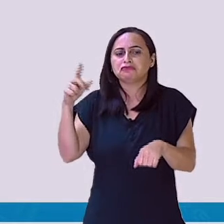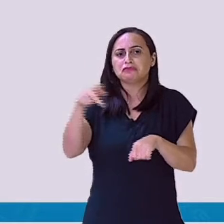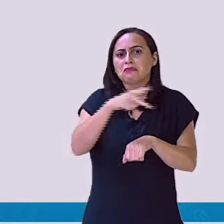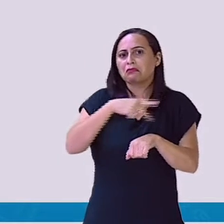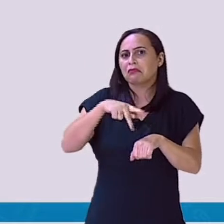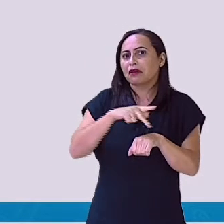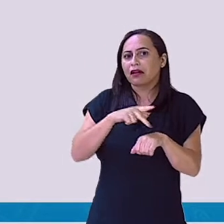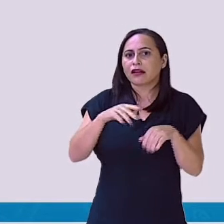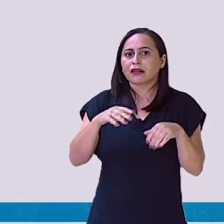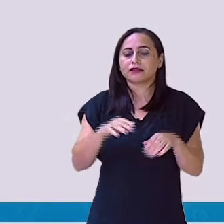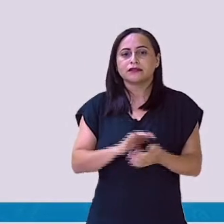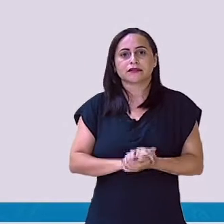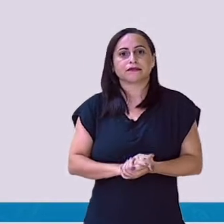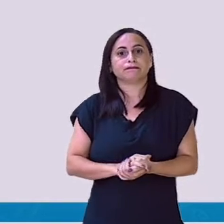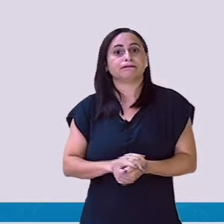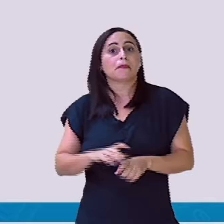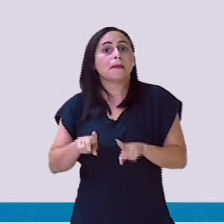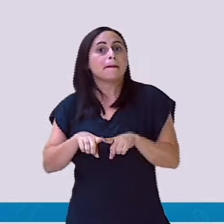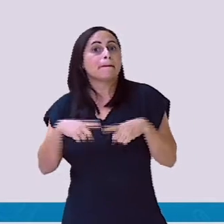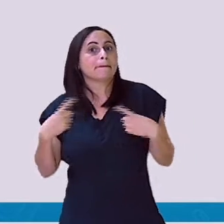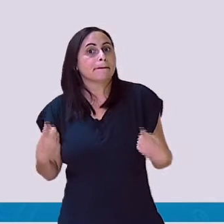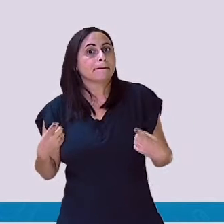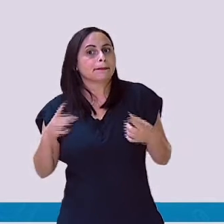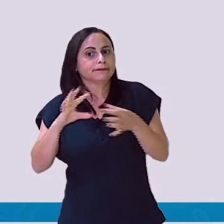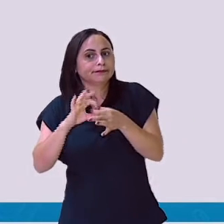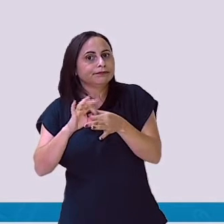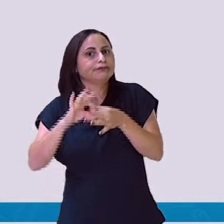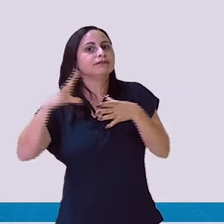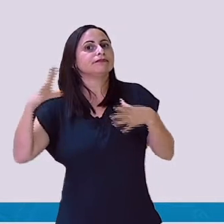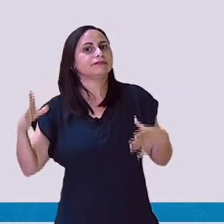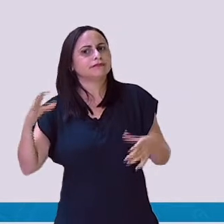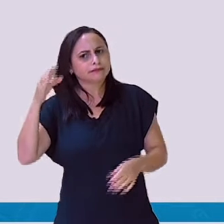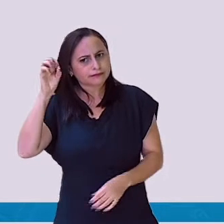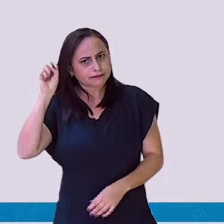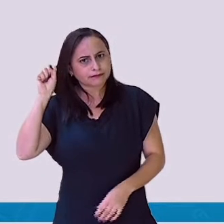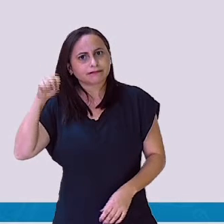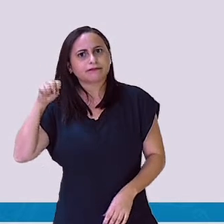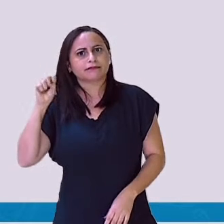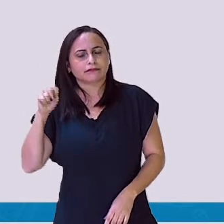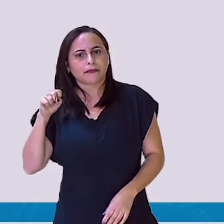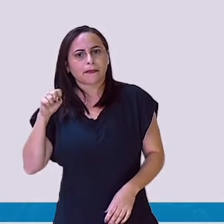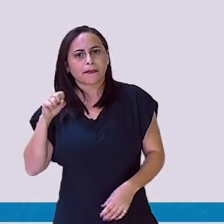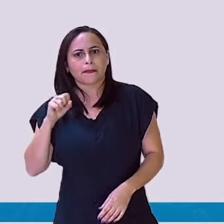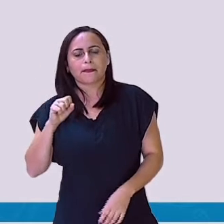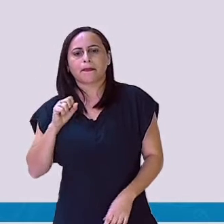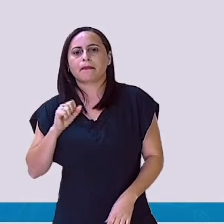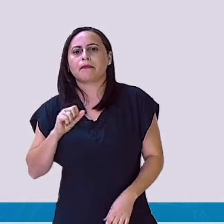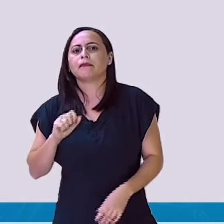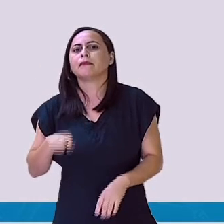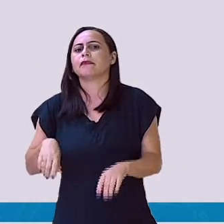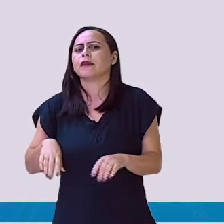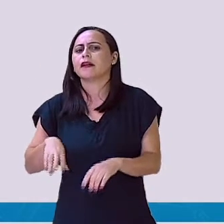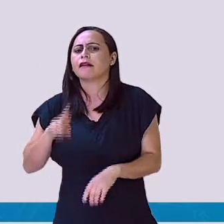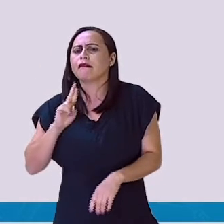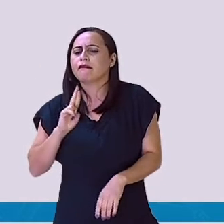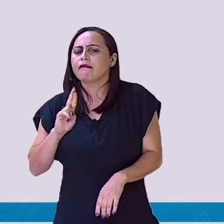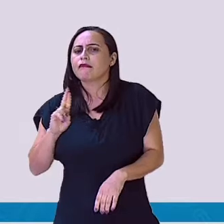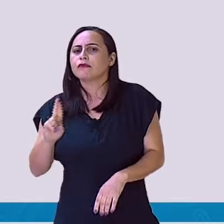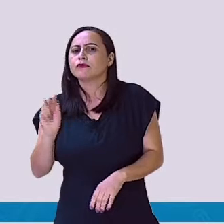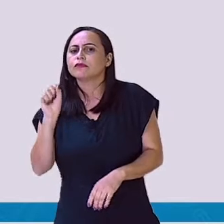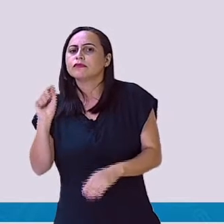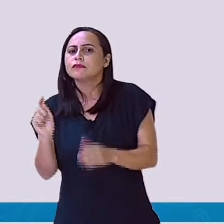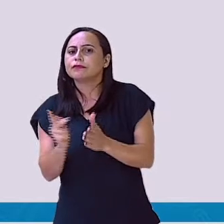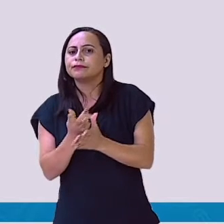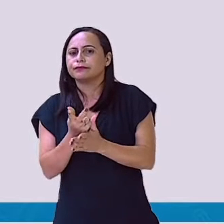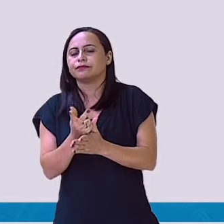para responder ao que nos acontece de um ou outro modo. Obedecer ou